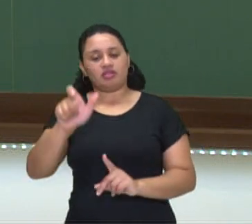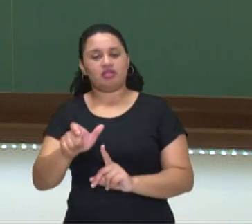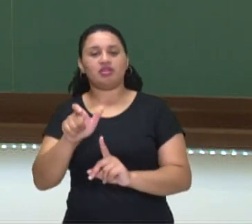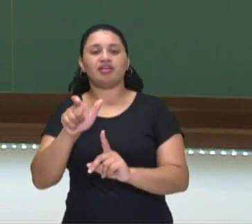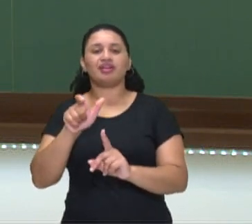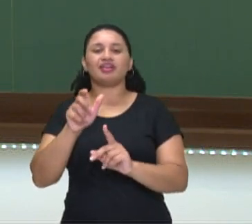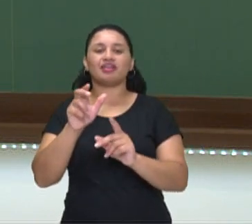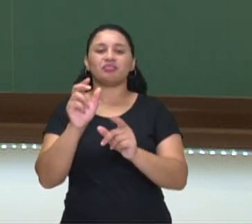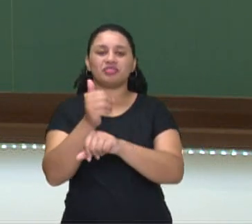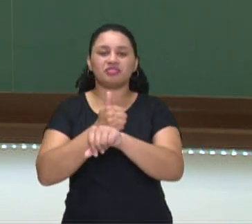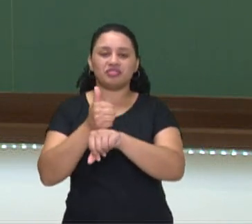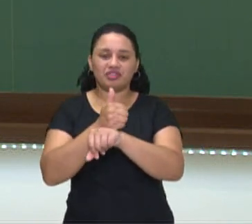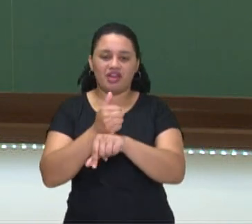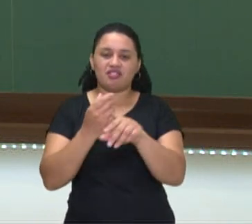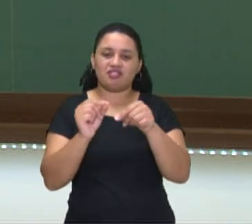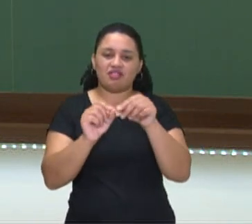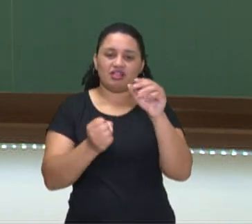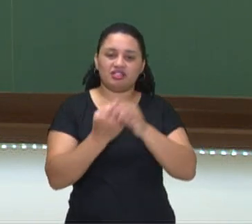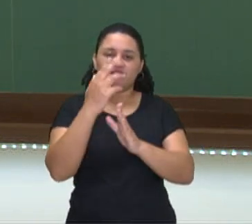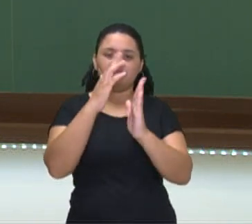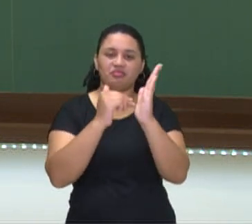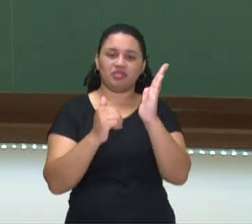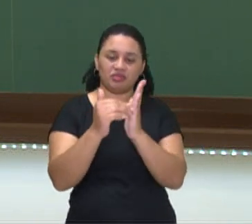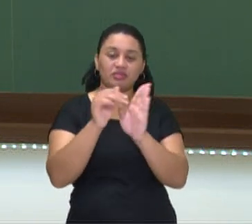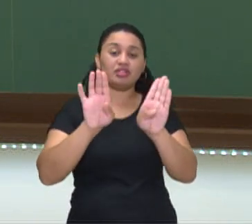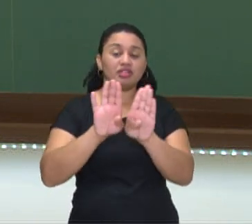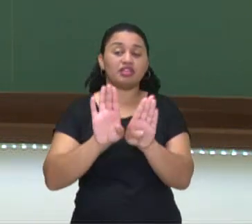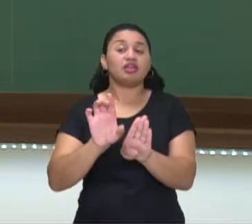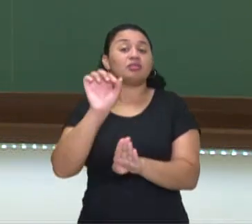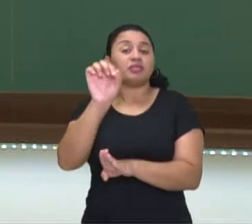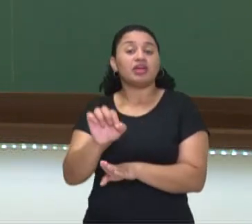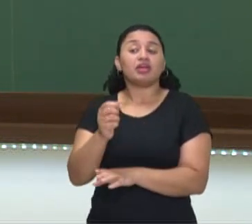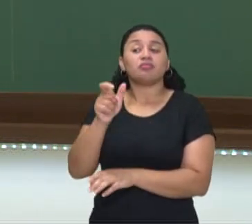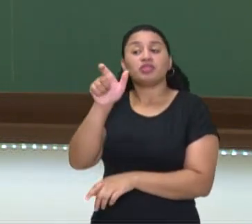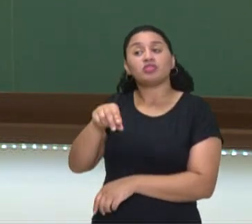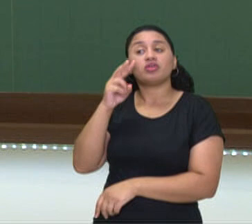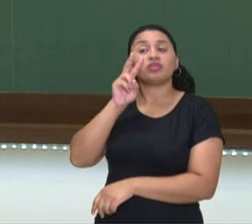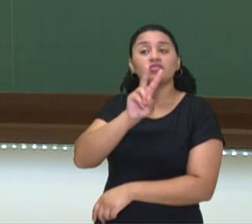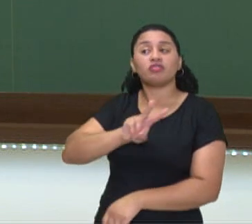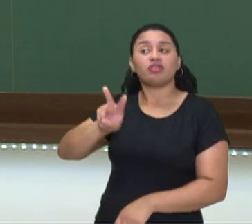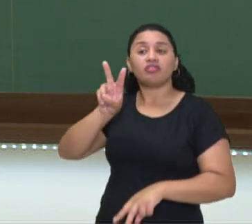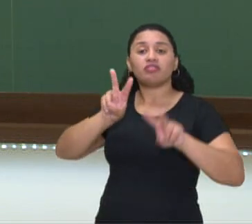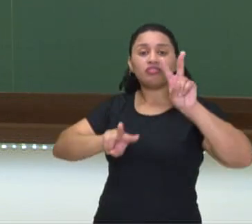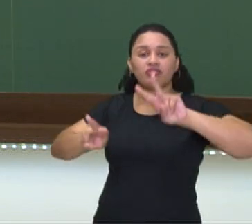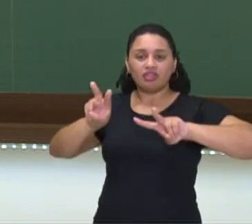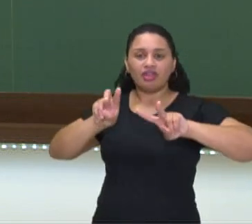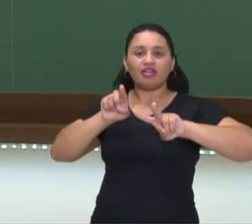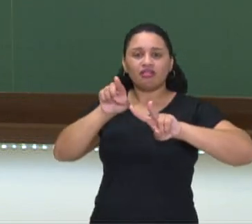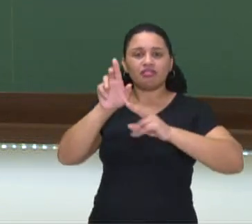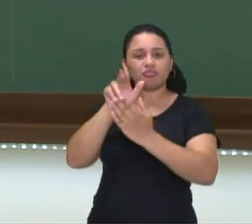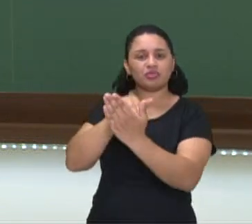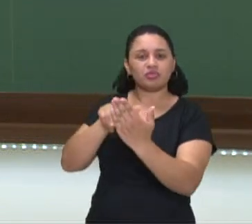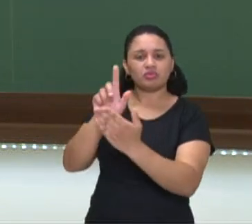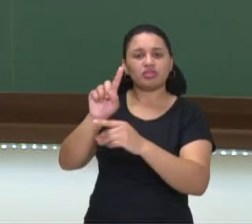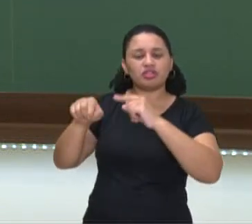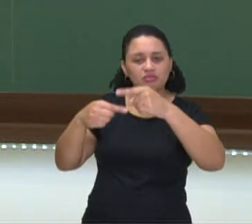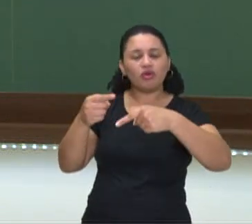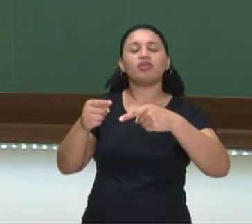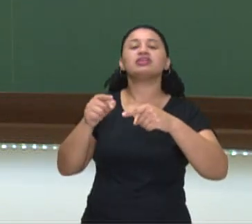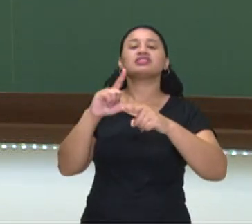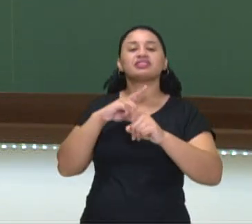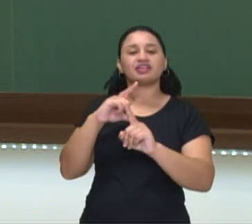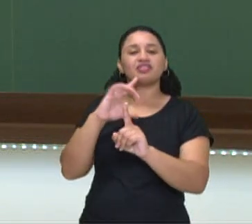que desenvolve a obra, quanto do espectador que vai visualizar a obra, que vai,